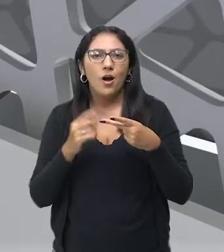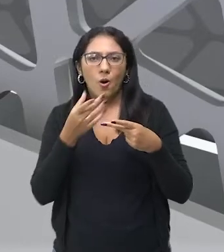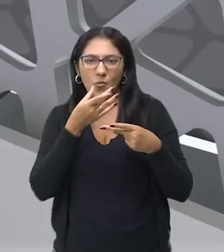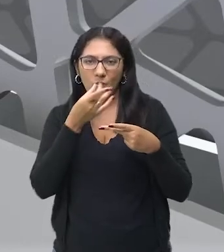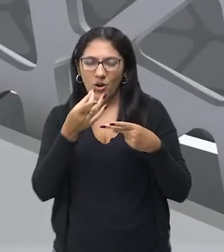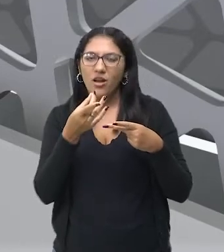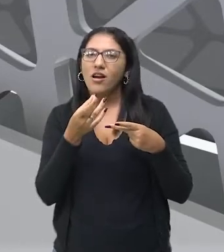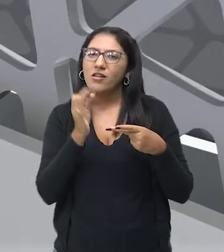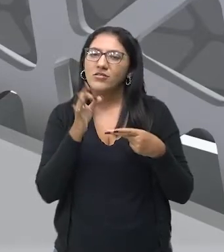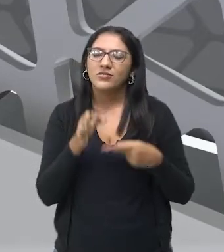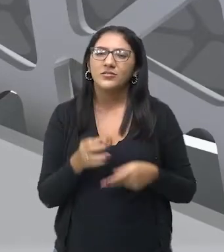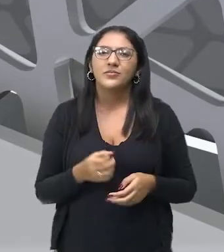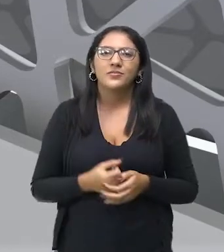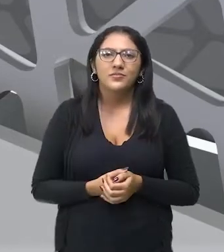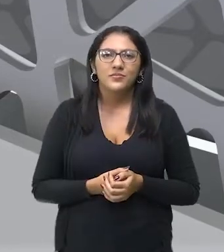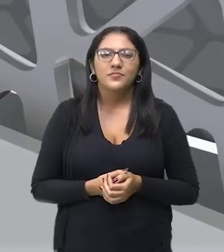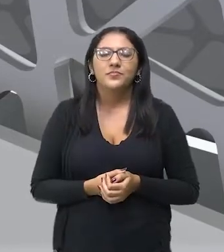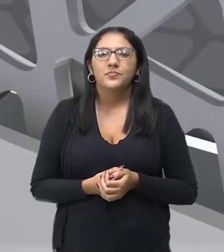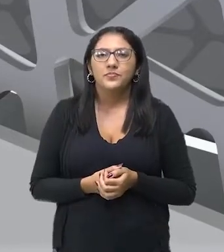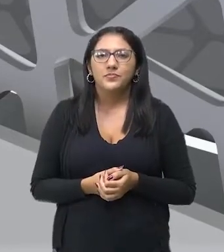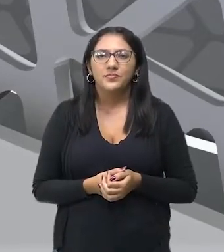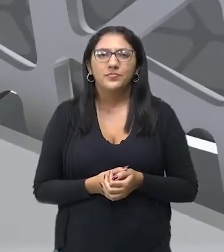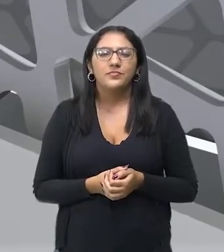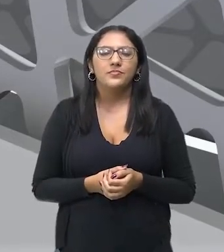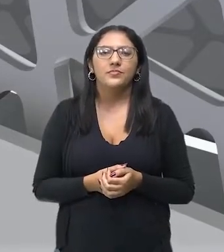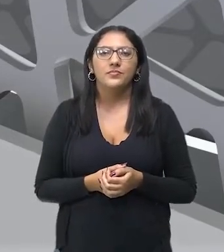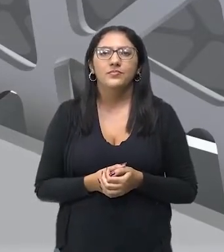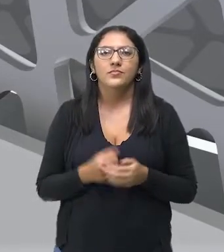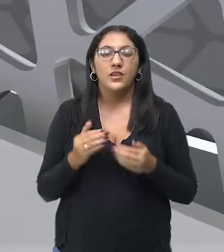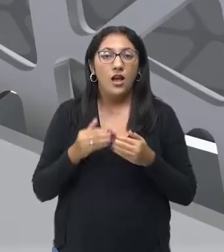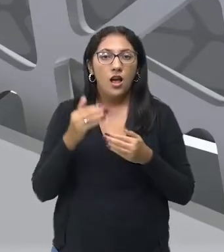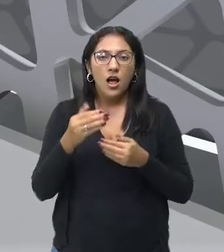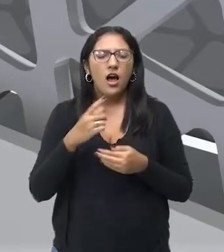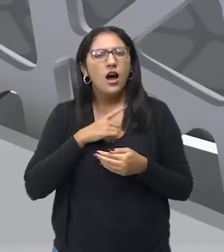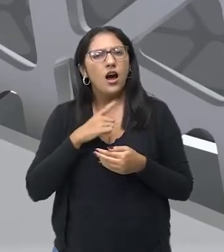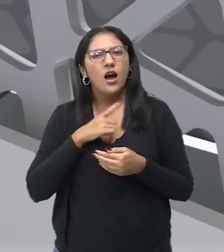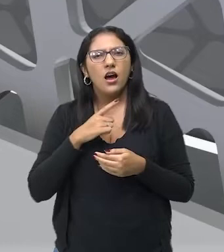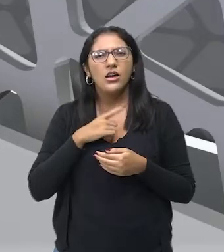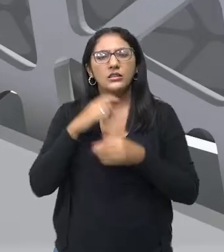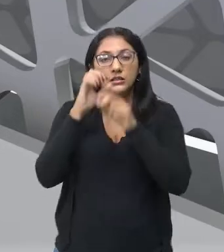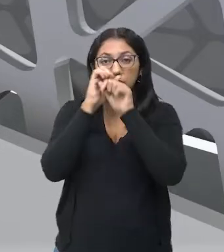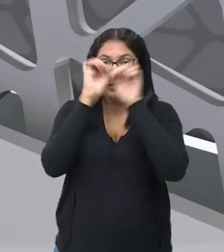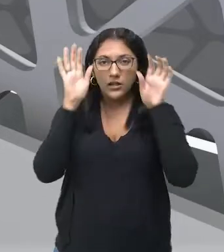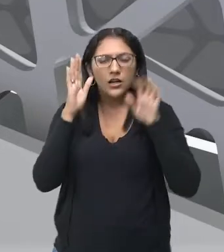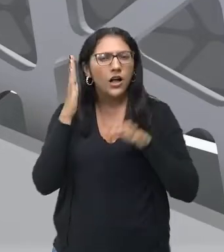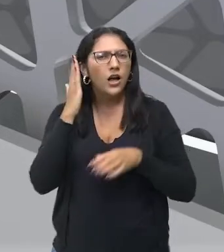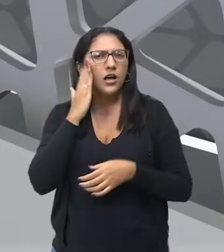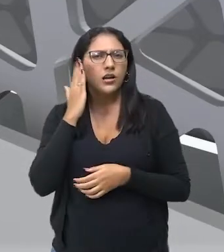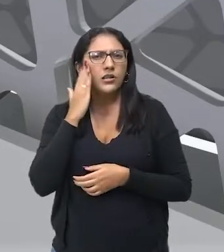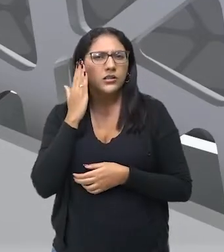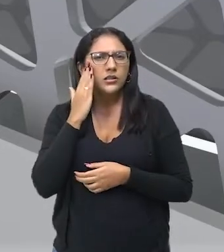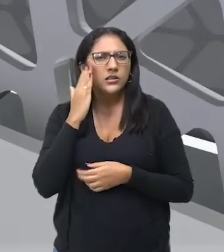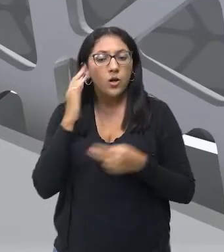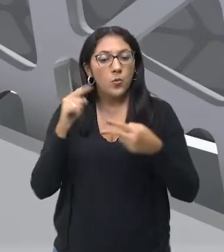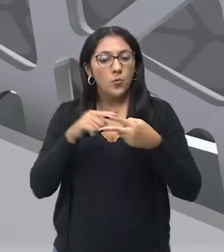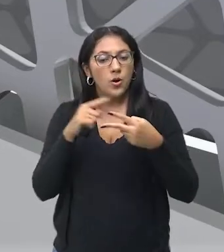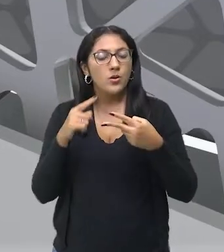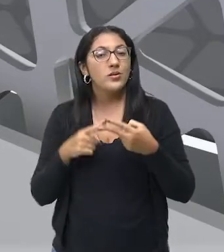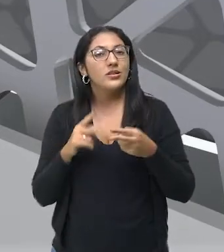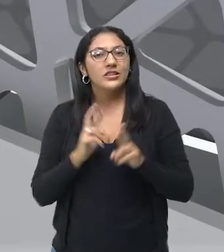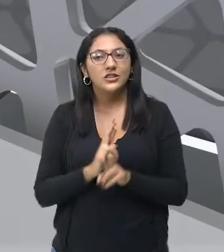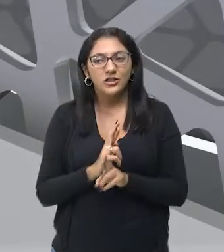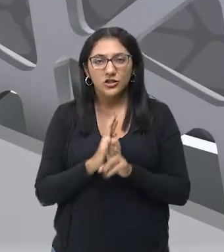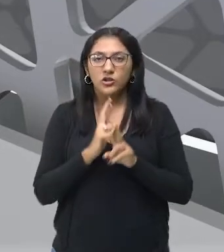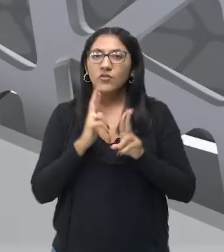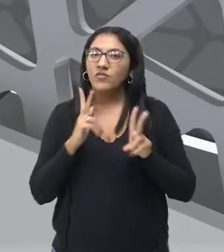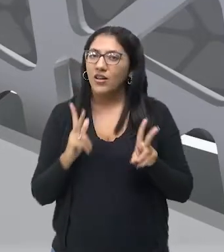opinião, certo, pessoal? E aí, tendo clara de que fato e opinião são coisas, olha,